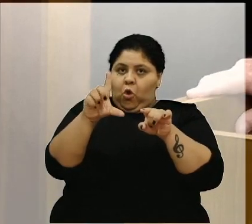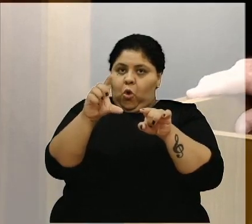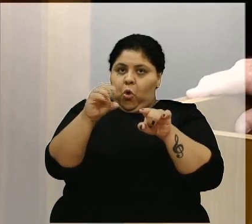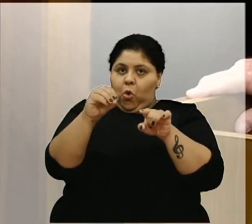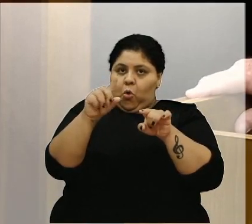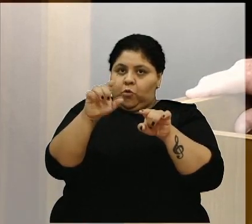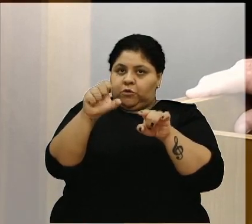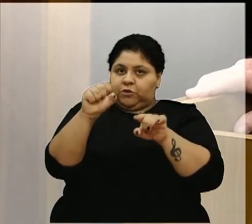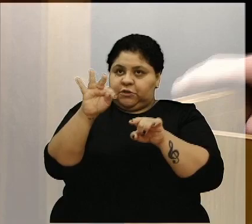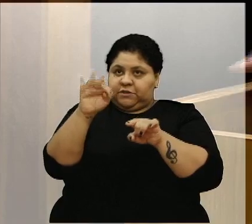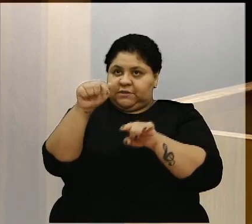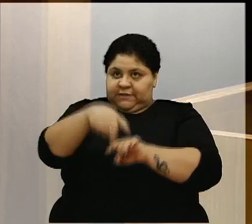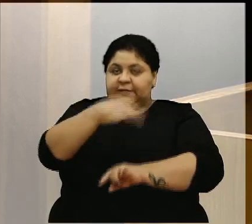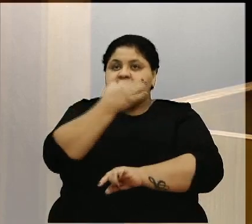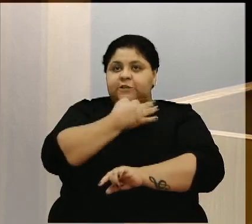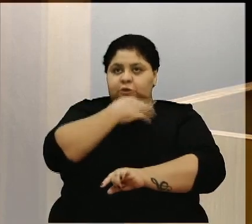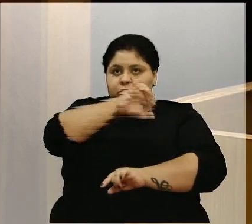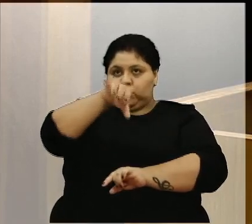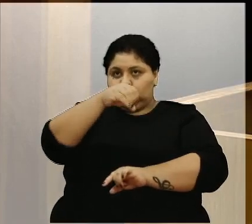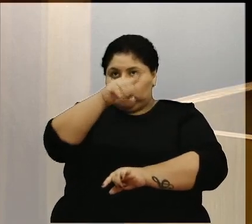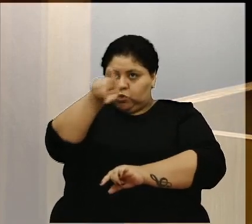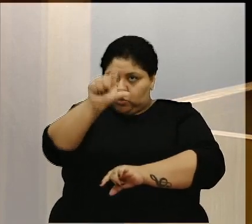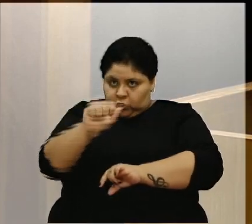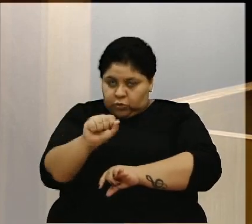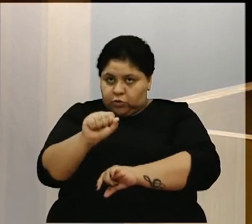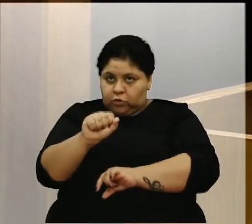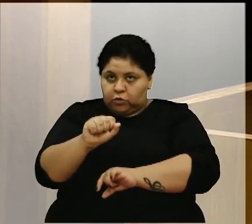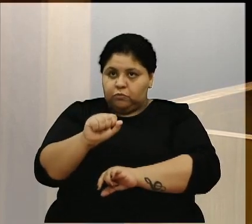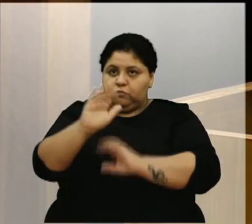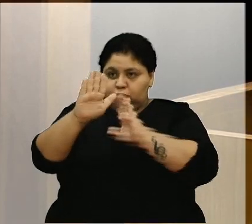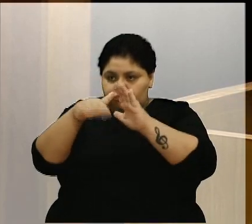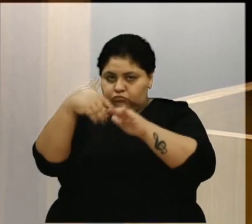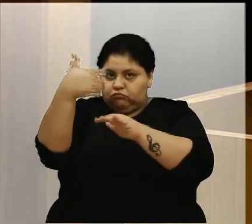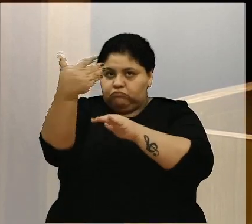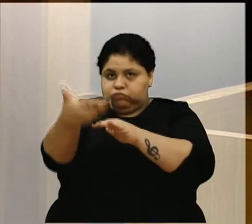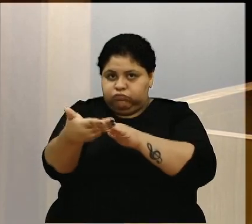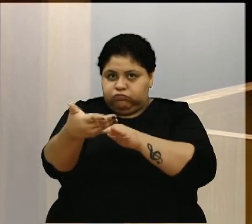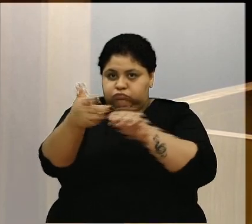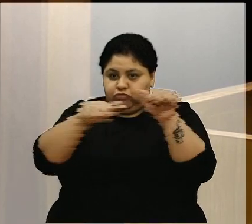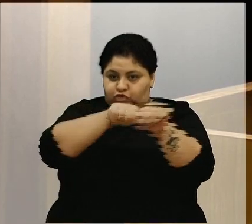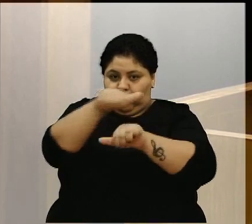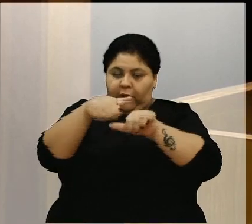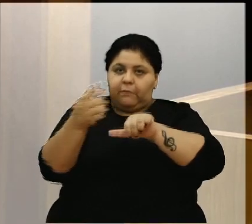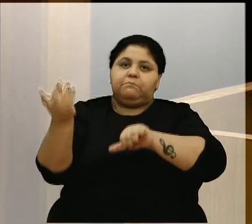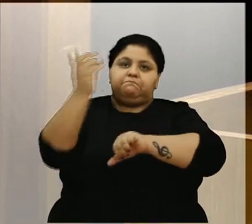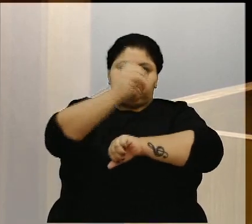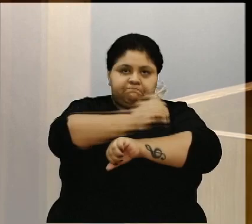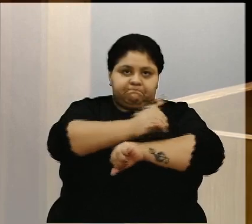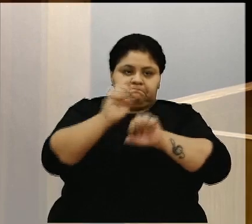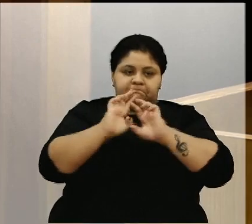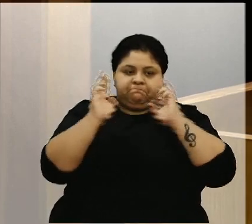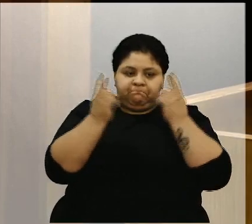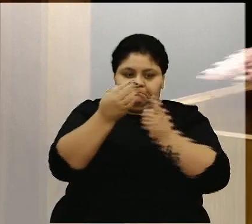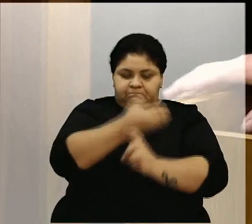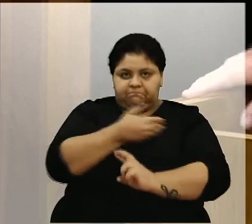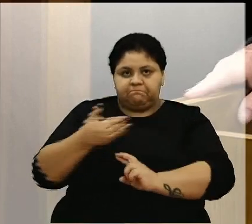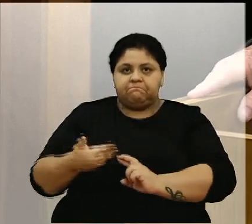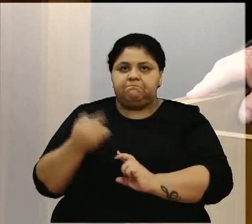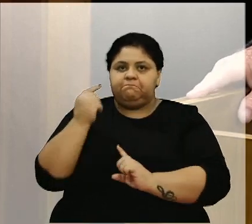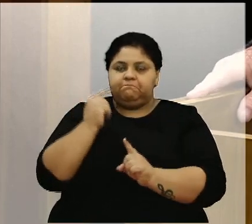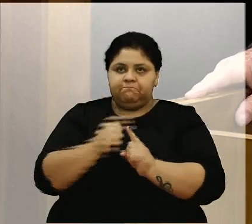Marasca, e acabamos adiando essa audiência pública em